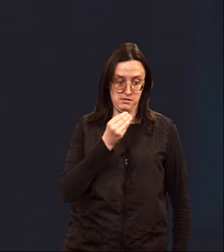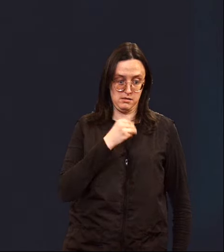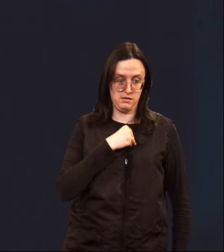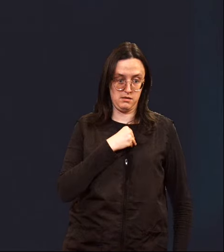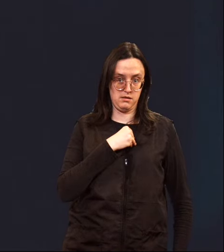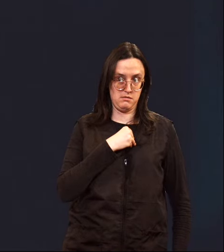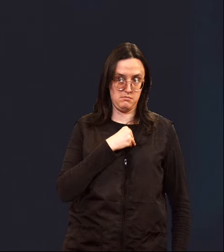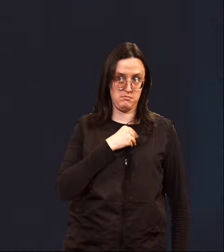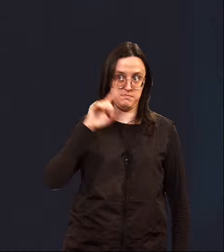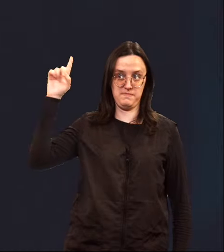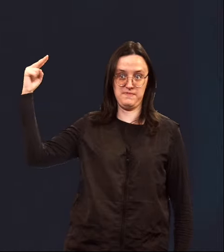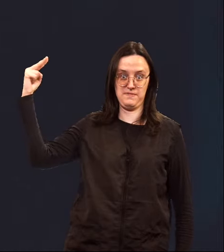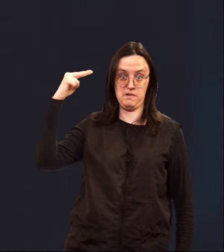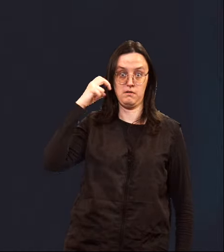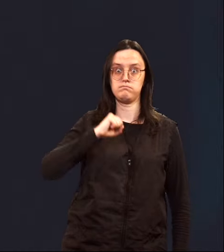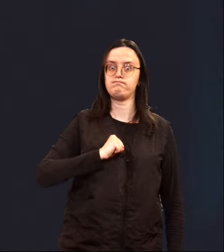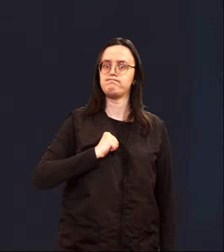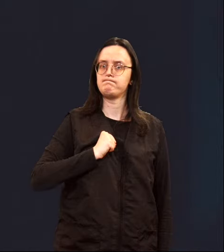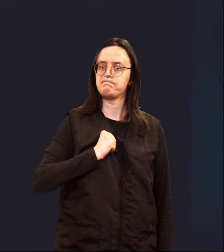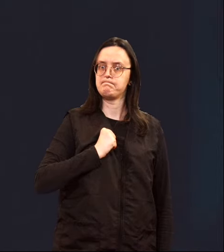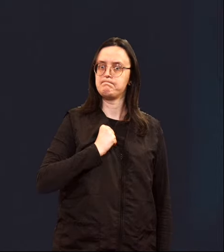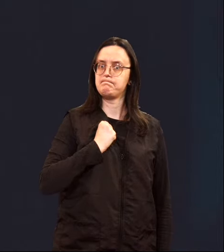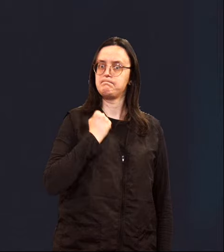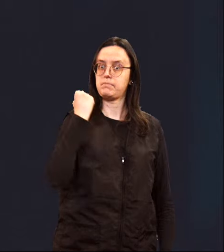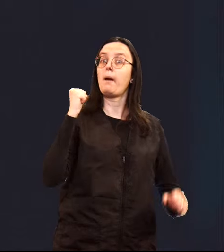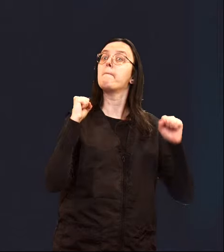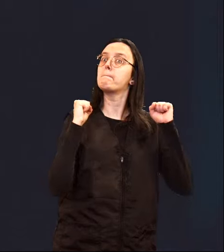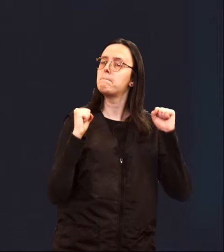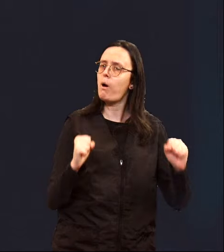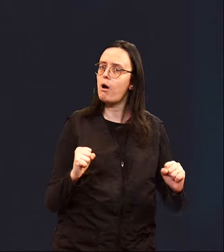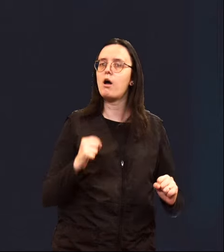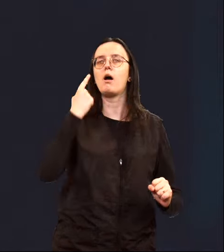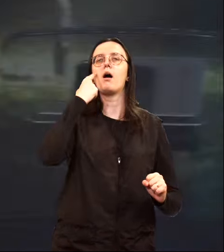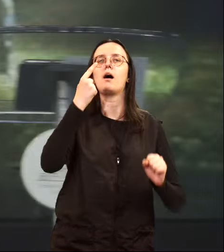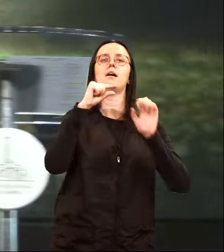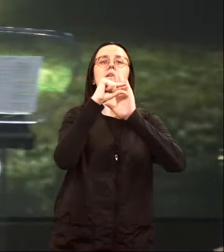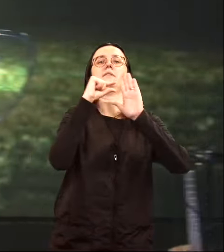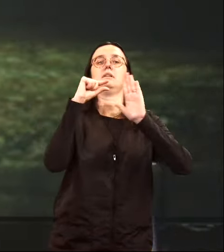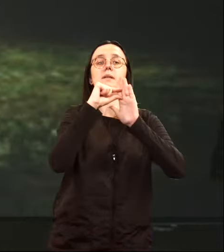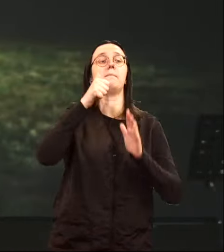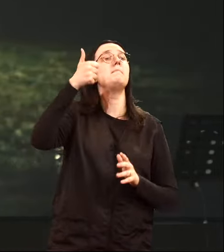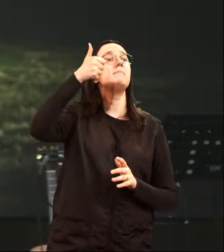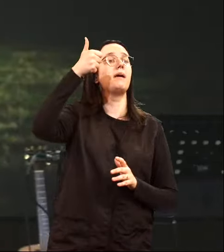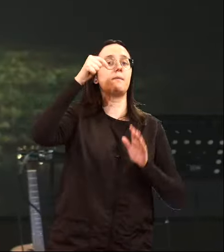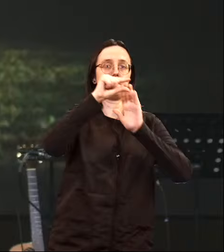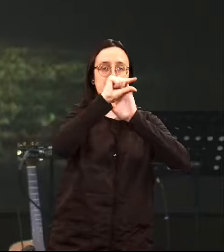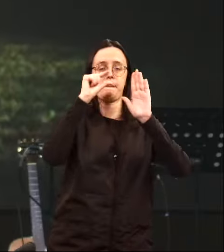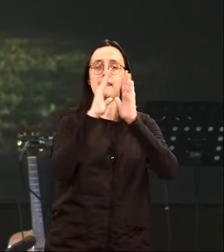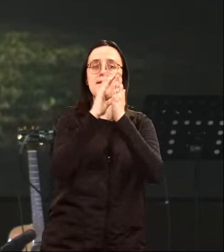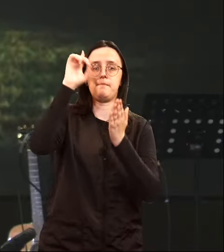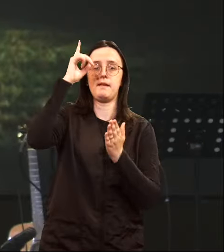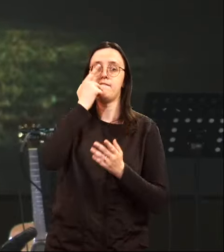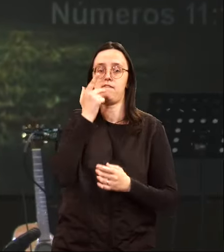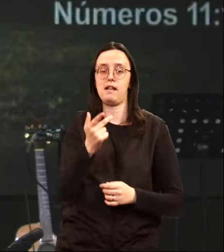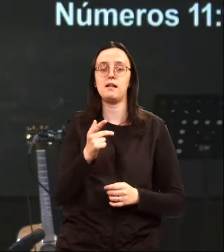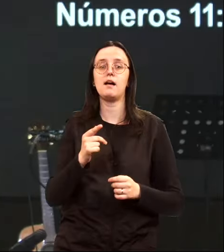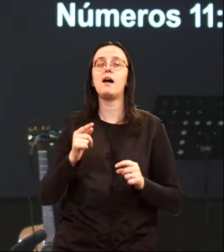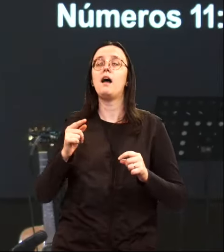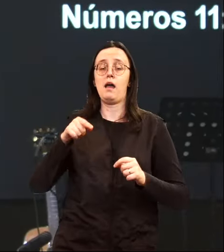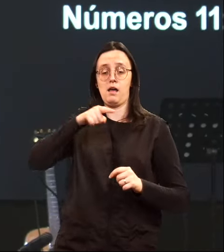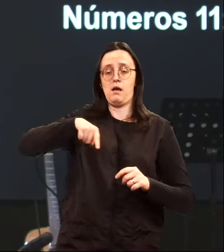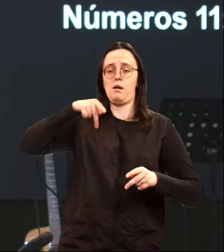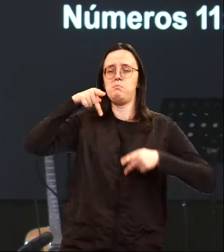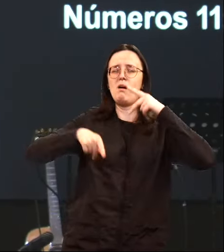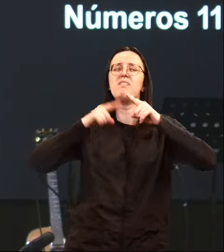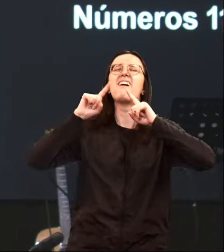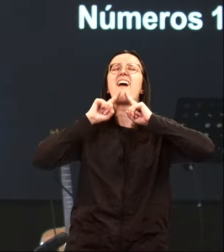a ira de Deus. É muito interessante, olha o que diz o versículo 1. A Bíblia diz assim: